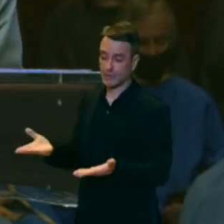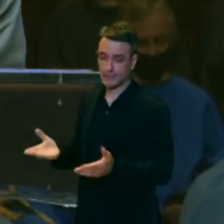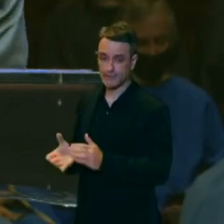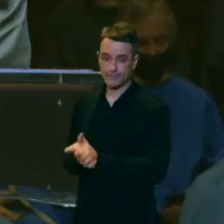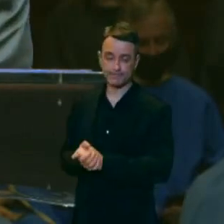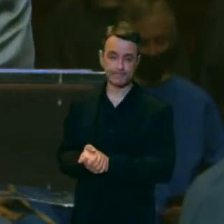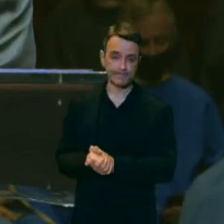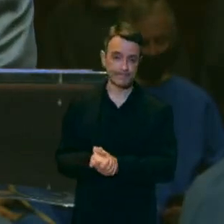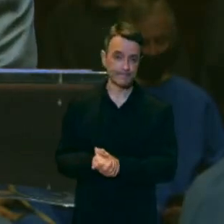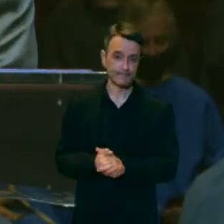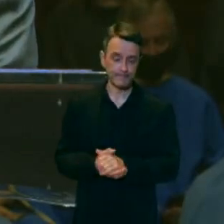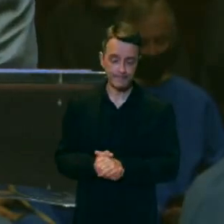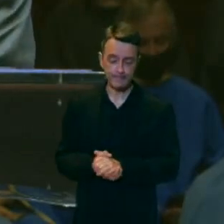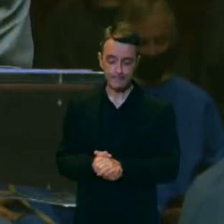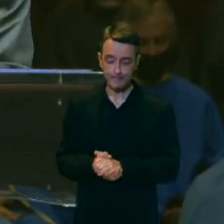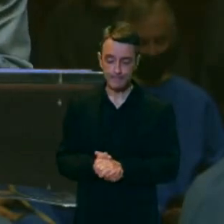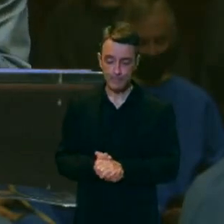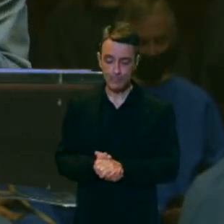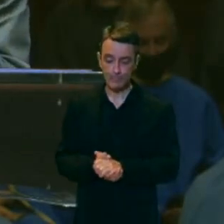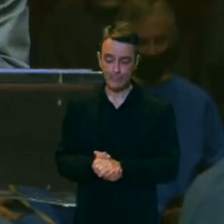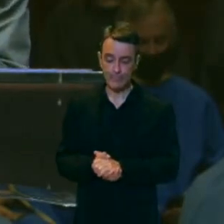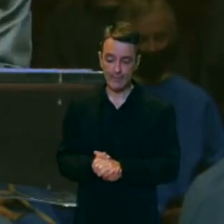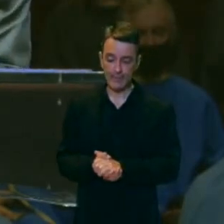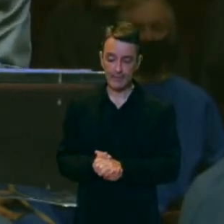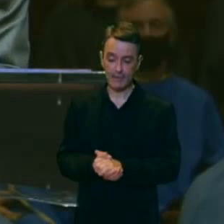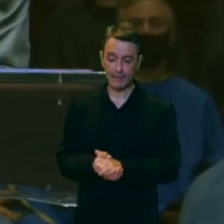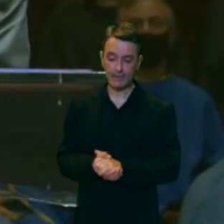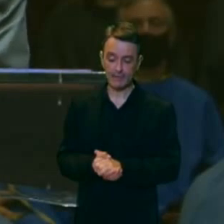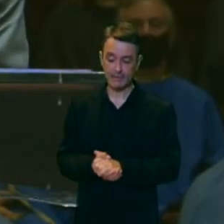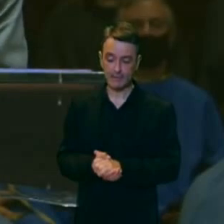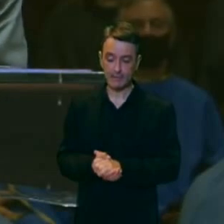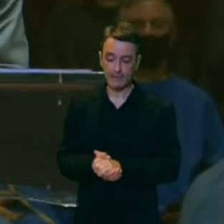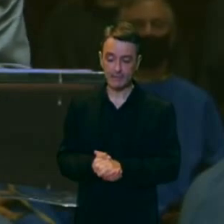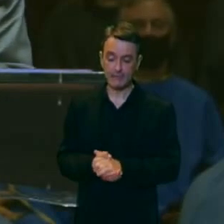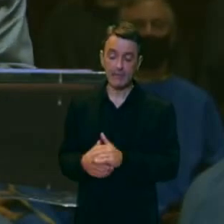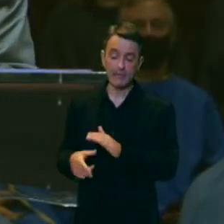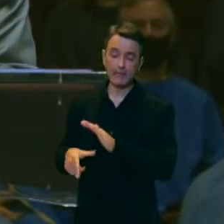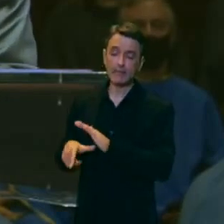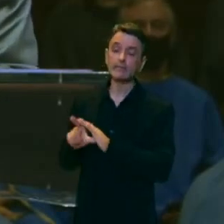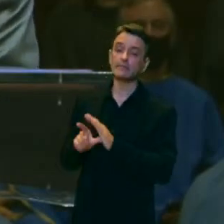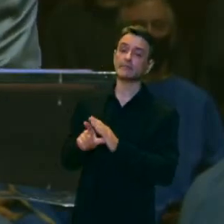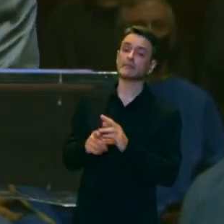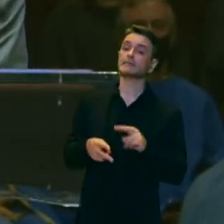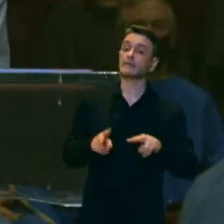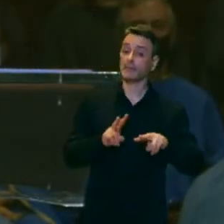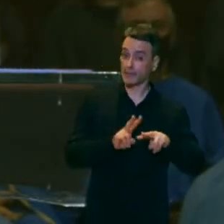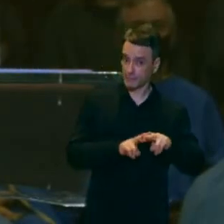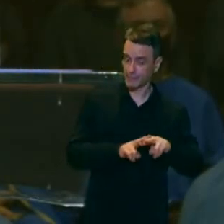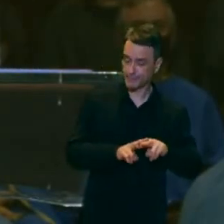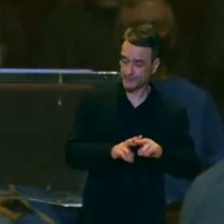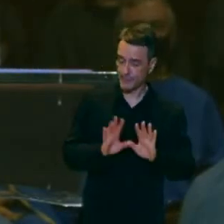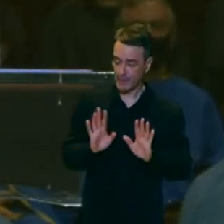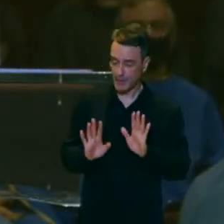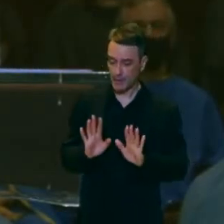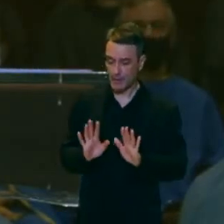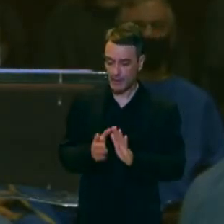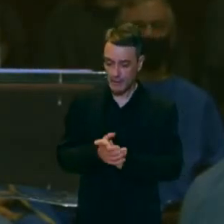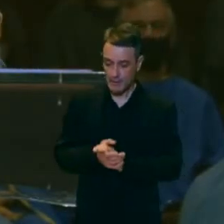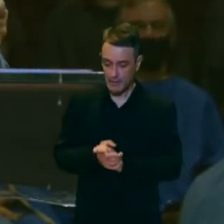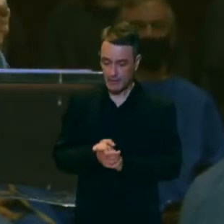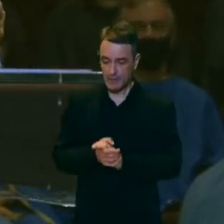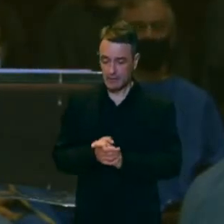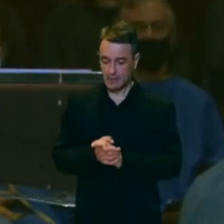E nesses últimos dias, antes dele ser preso, como se fosse a sua